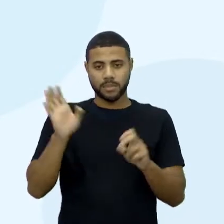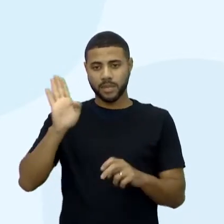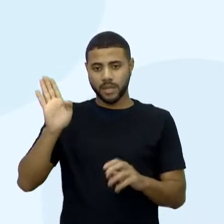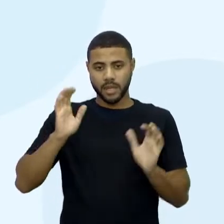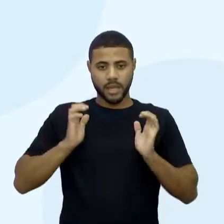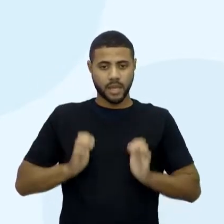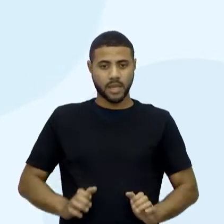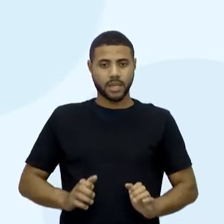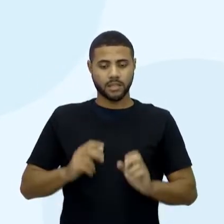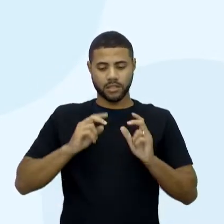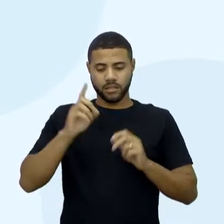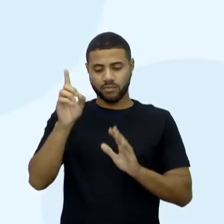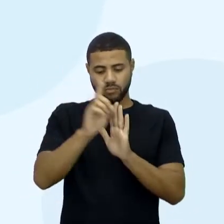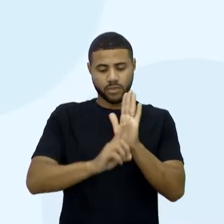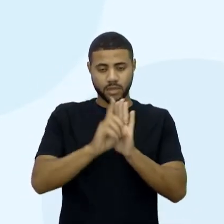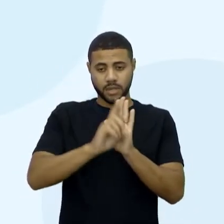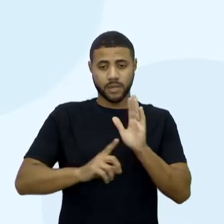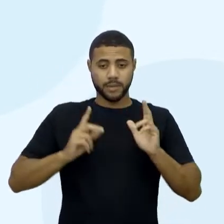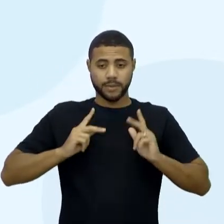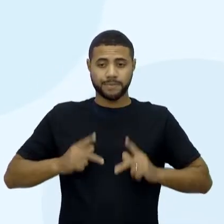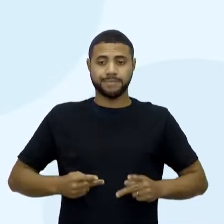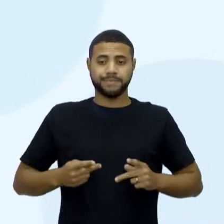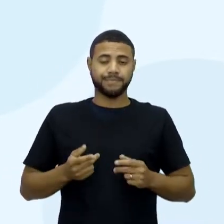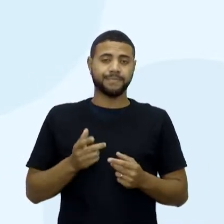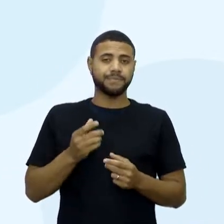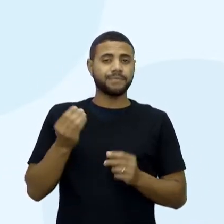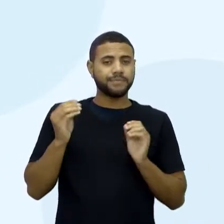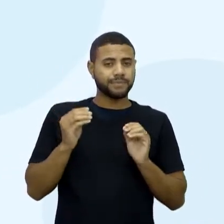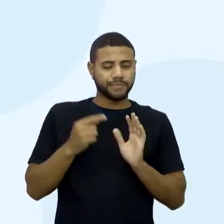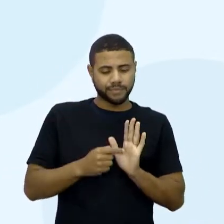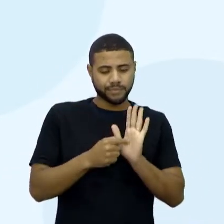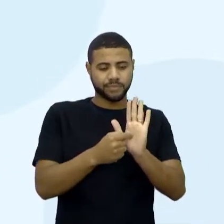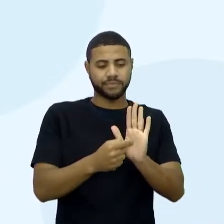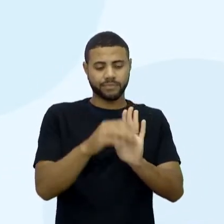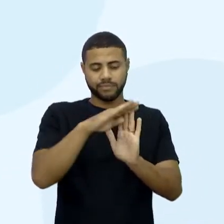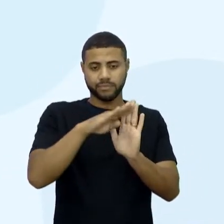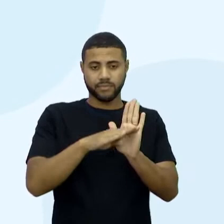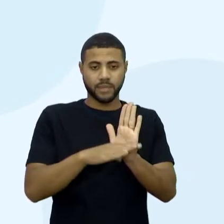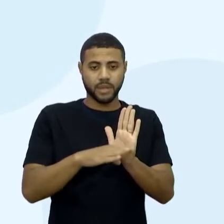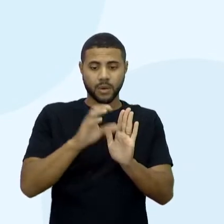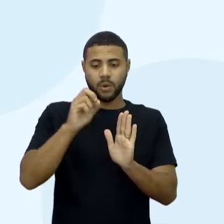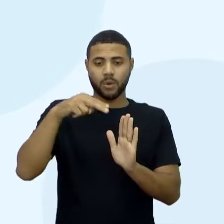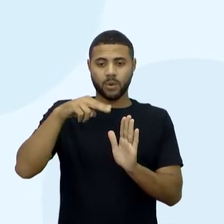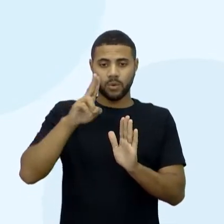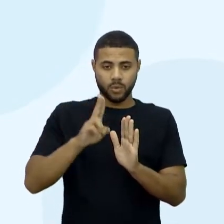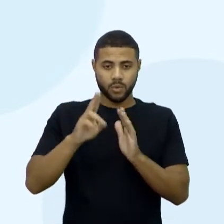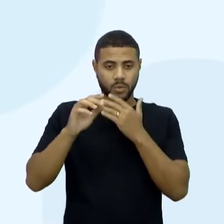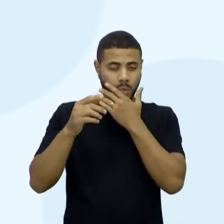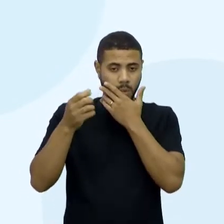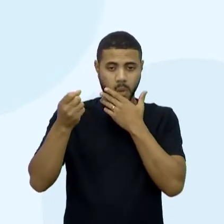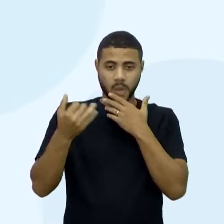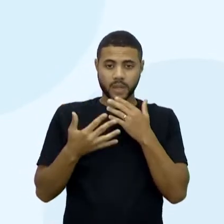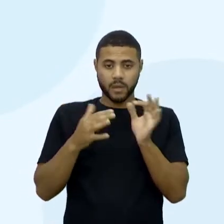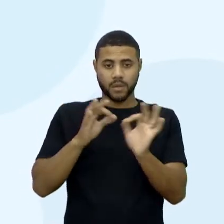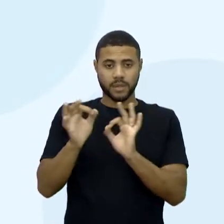direitos humanos traz um posicionamento da ONU, que é essa